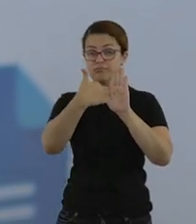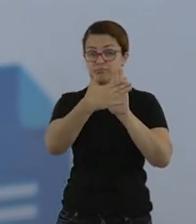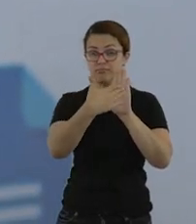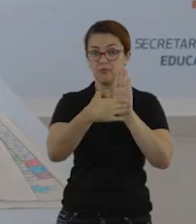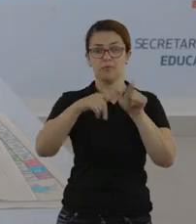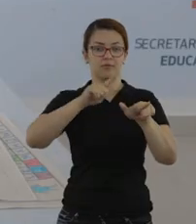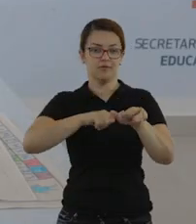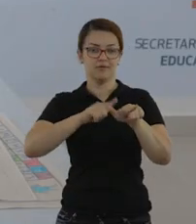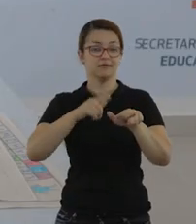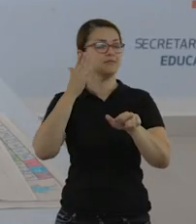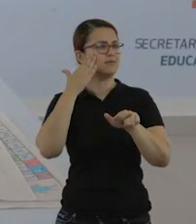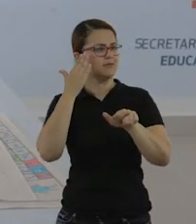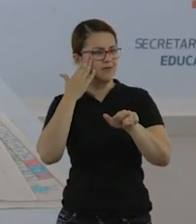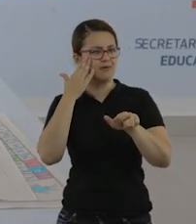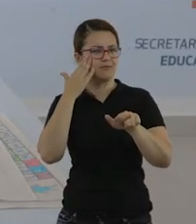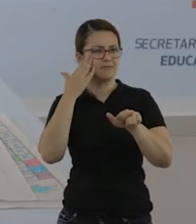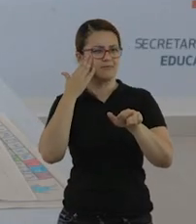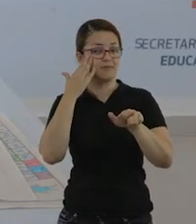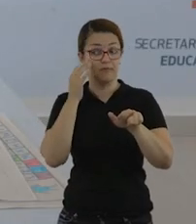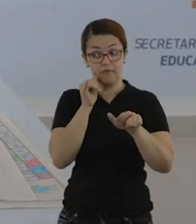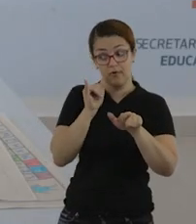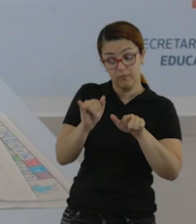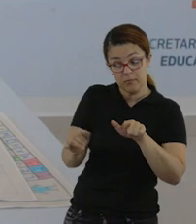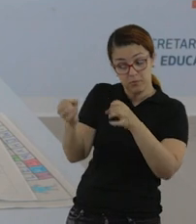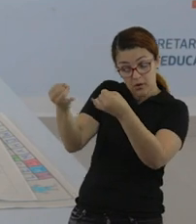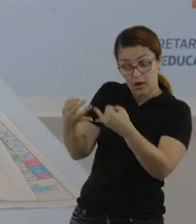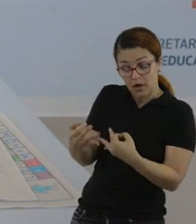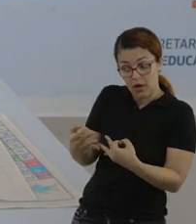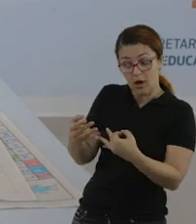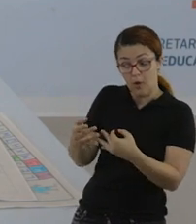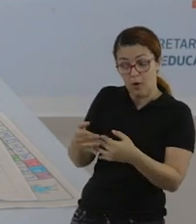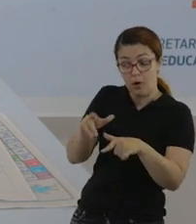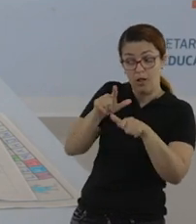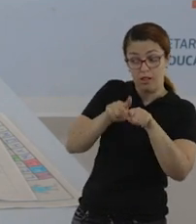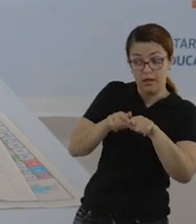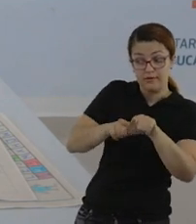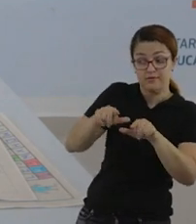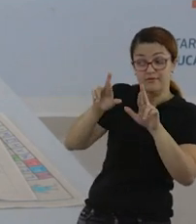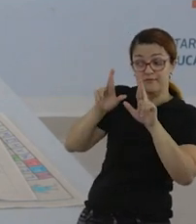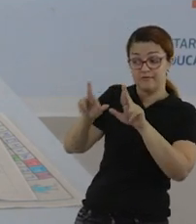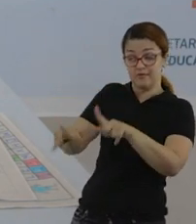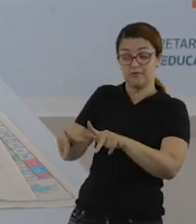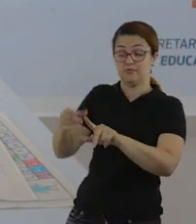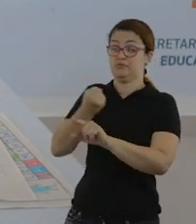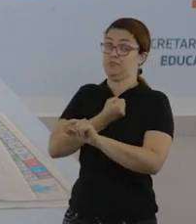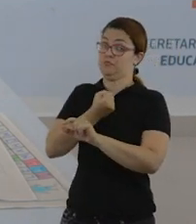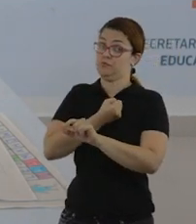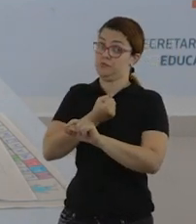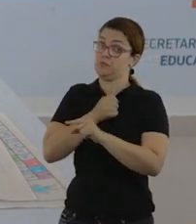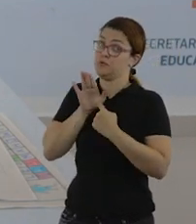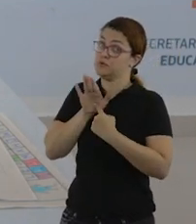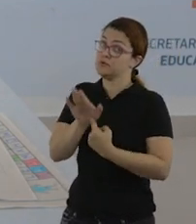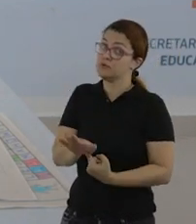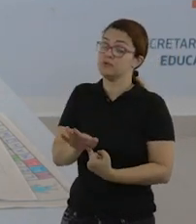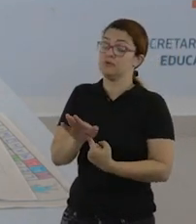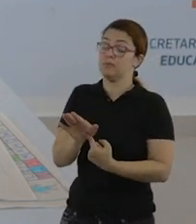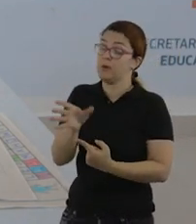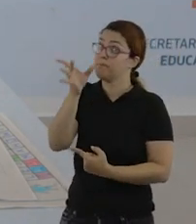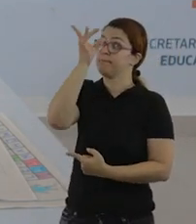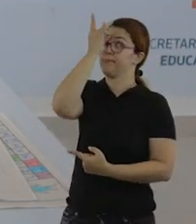já vai falar para ele que a letra é diferente do número. E aí você vai ter que fazer essa diferenciação para ele, tá? Para